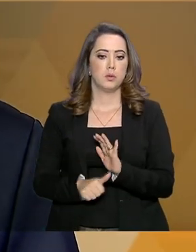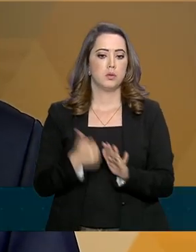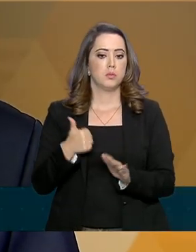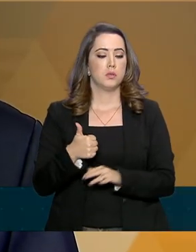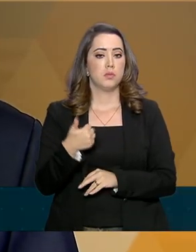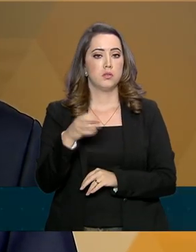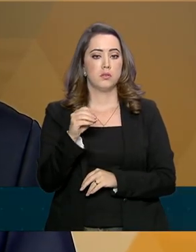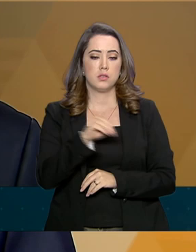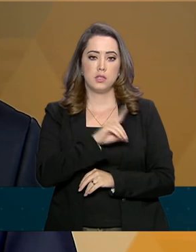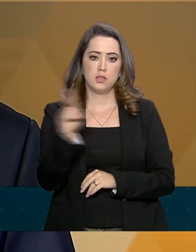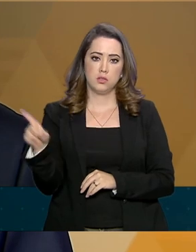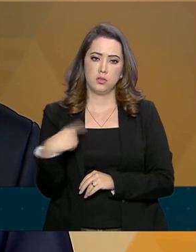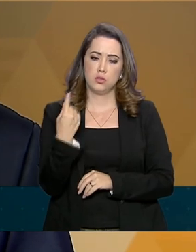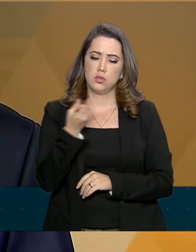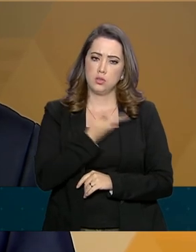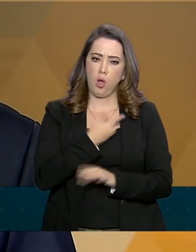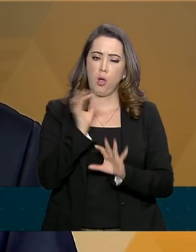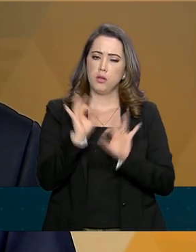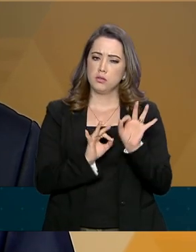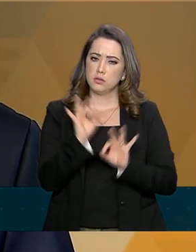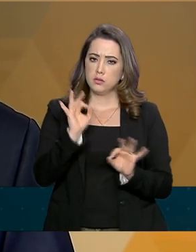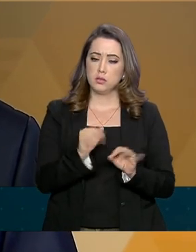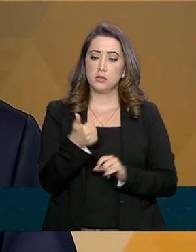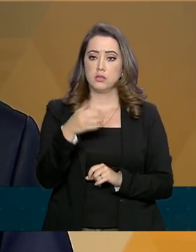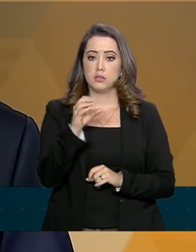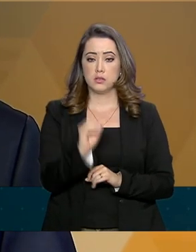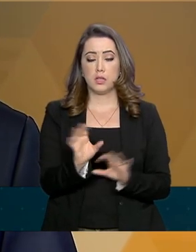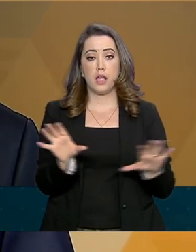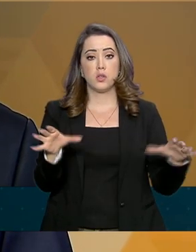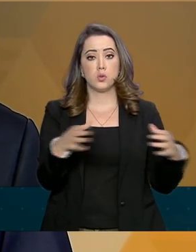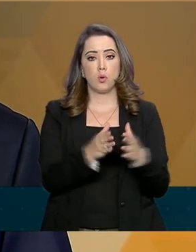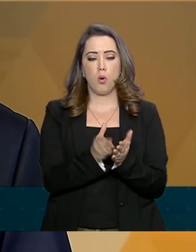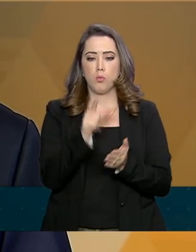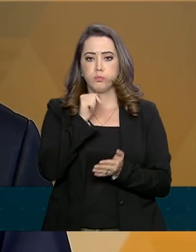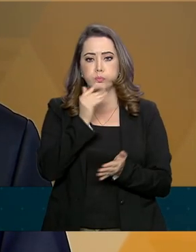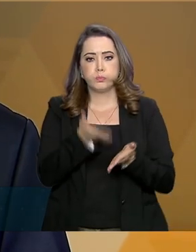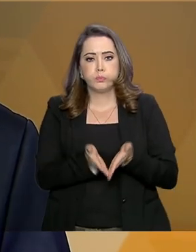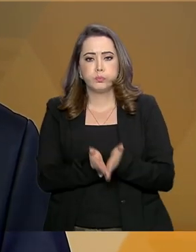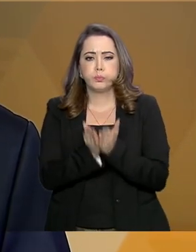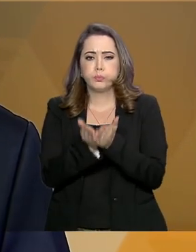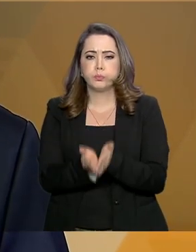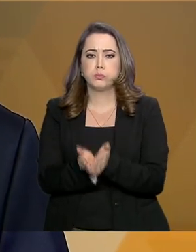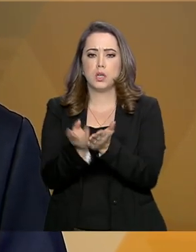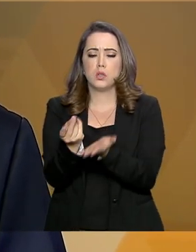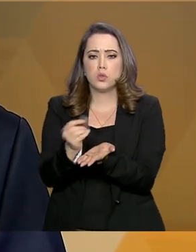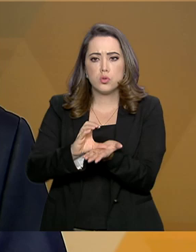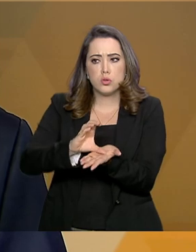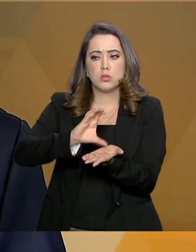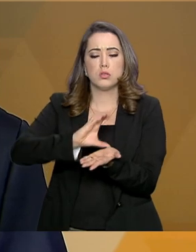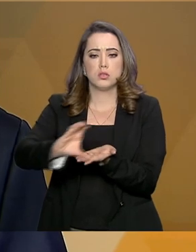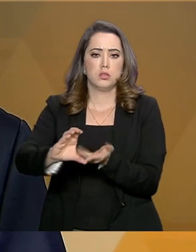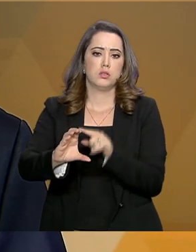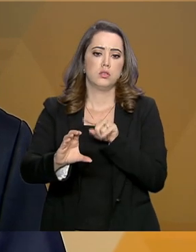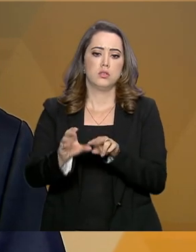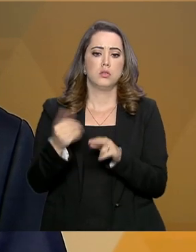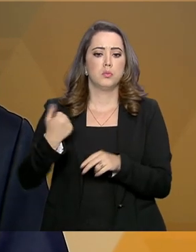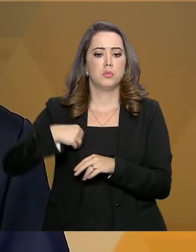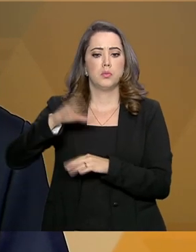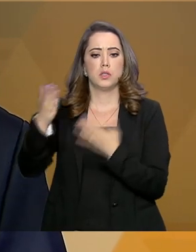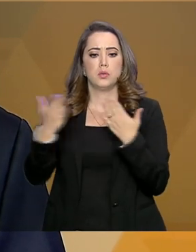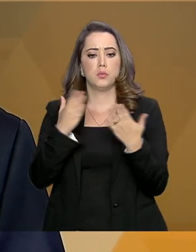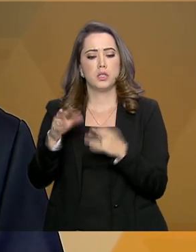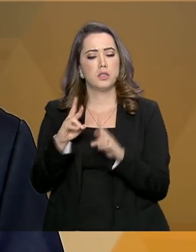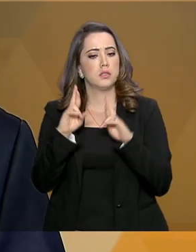fizemos o arrendamento de 10 terminais portuários, com investimentos expressivos, maiores que nós tínhamos como expectativa.